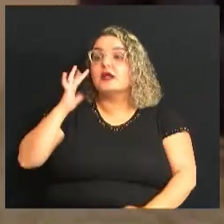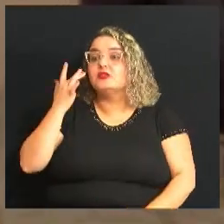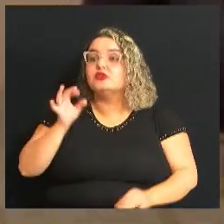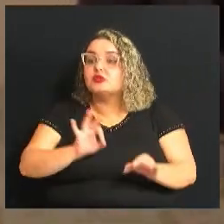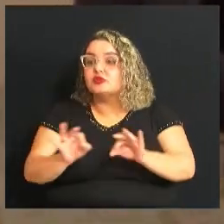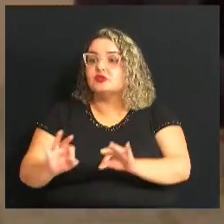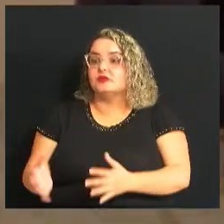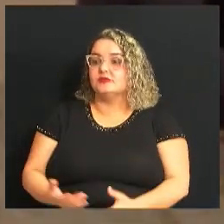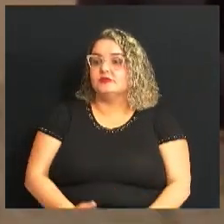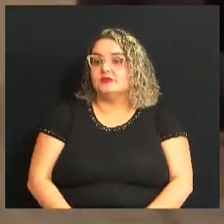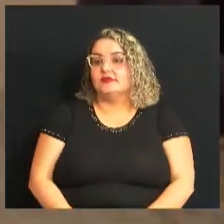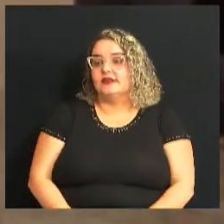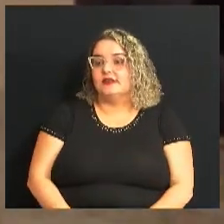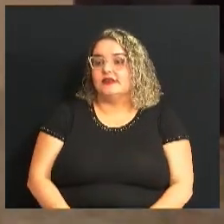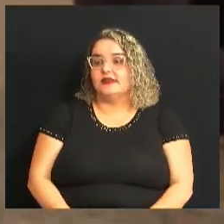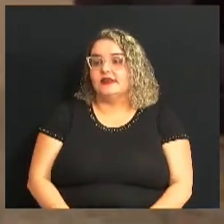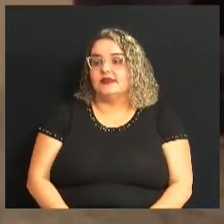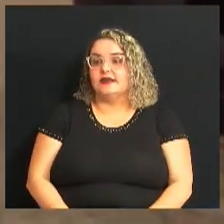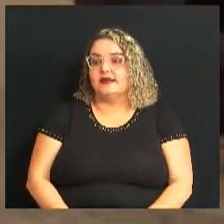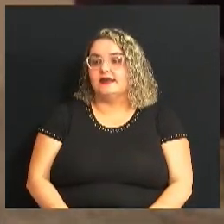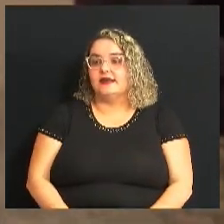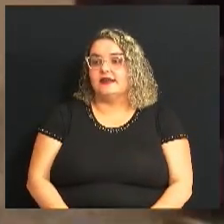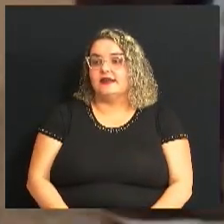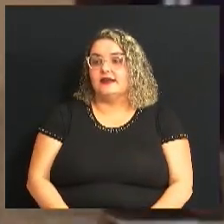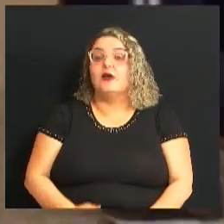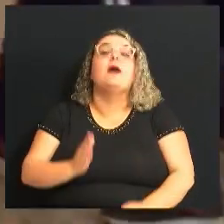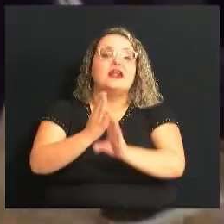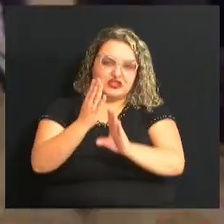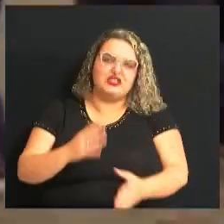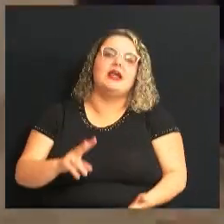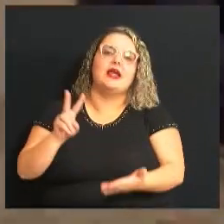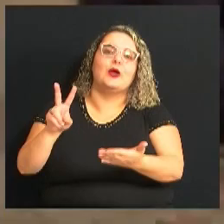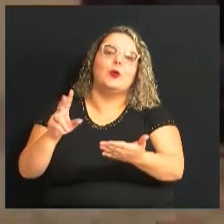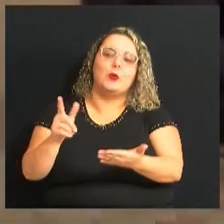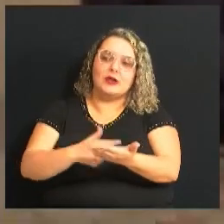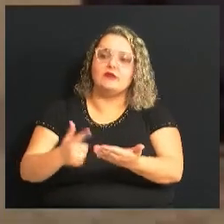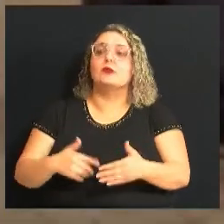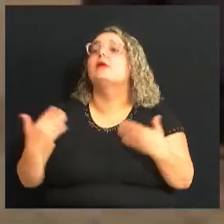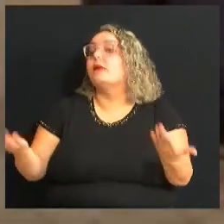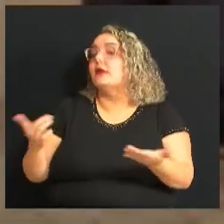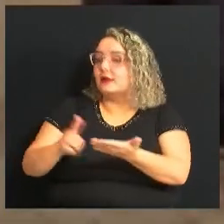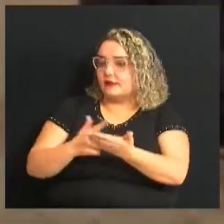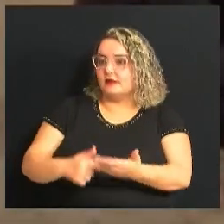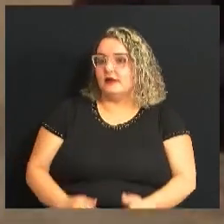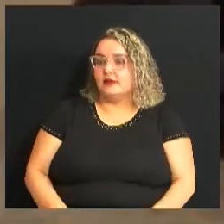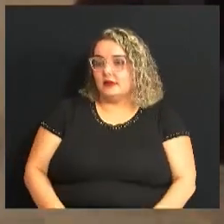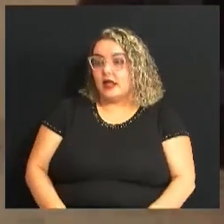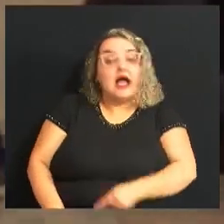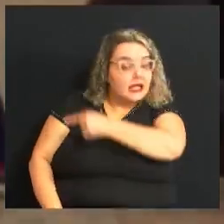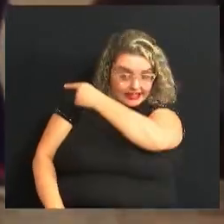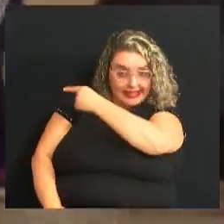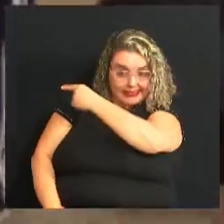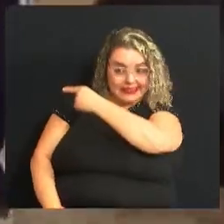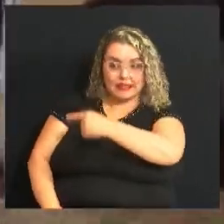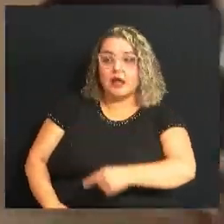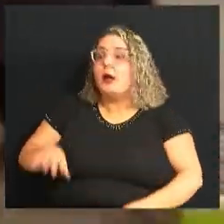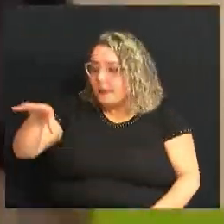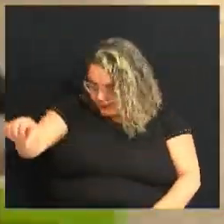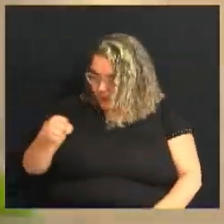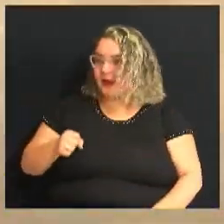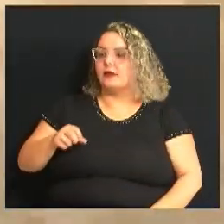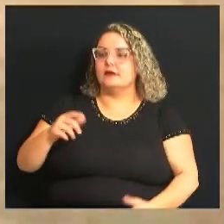galera aí? Eu achei um livro. Qual livro? Aquele dali. Pega o livro lá pra gente